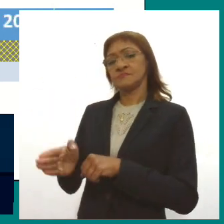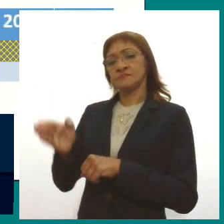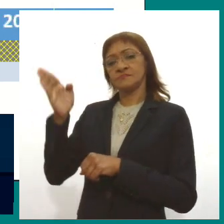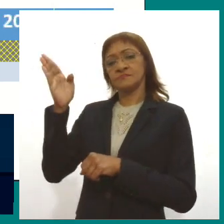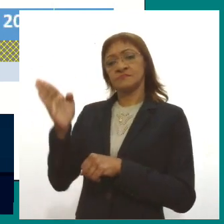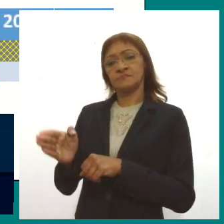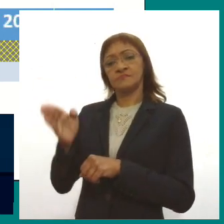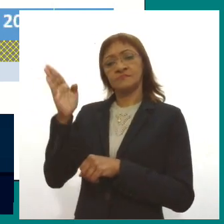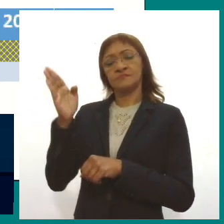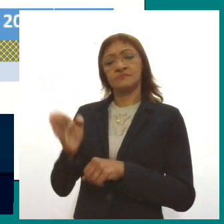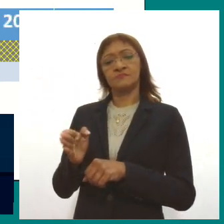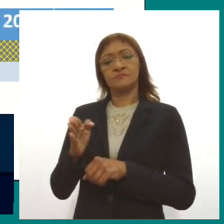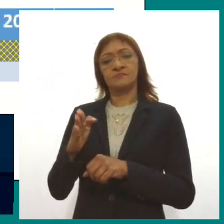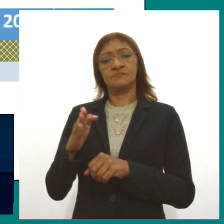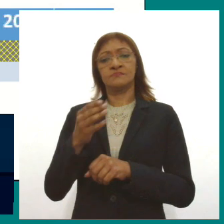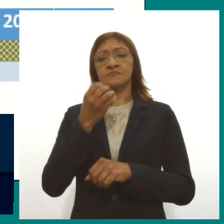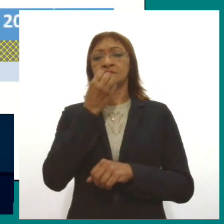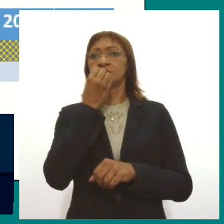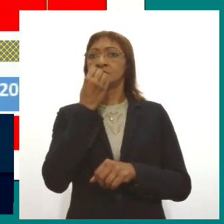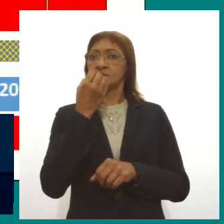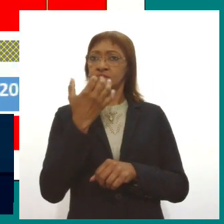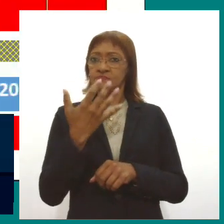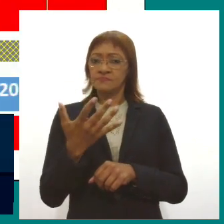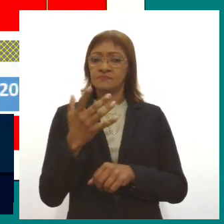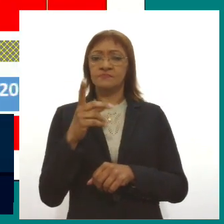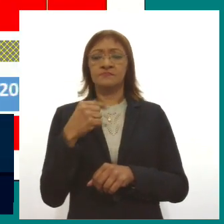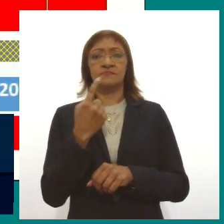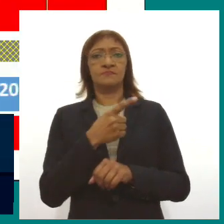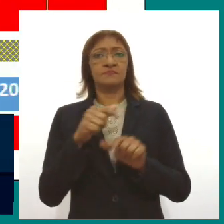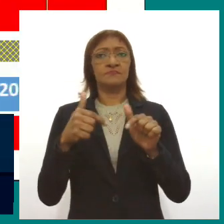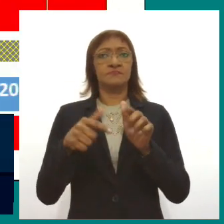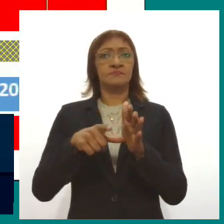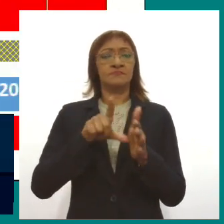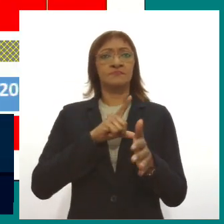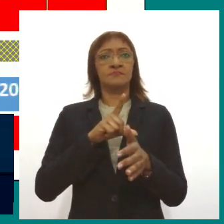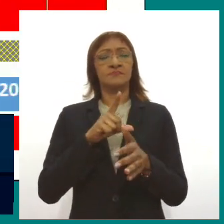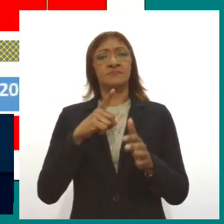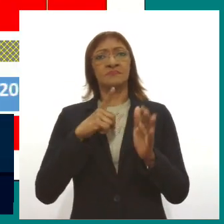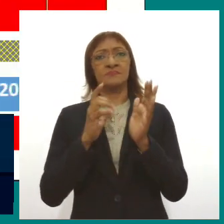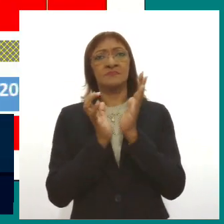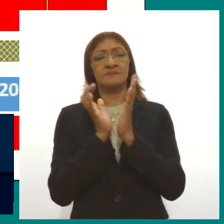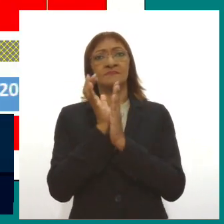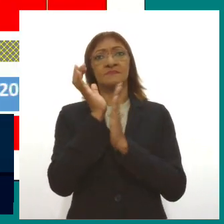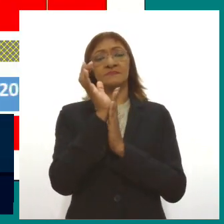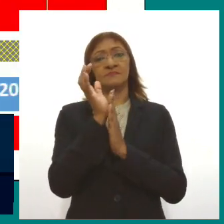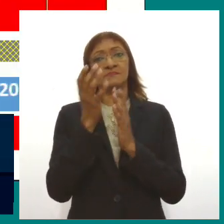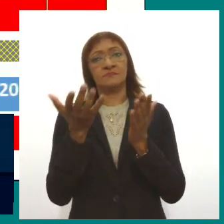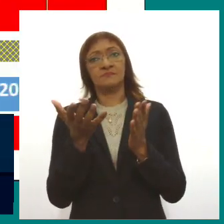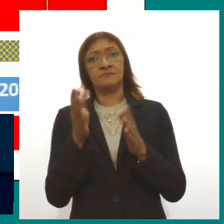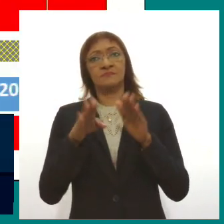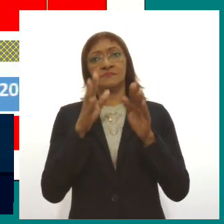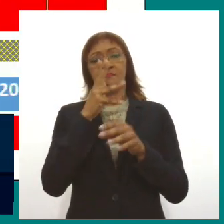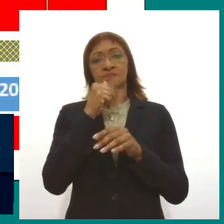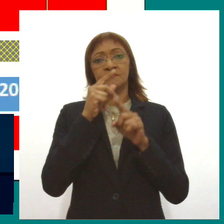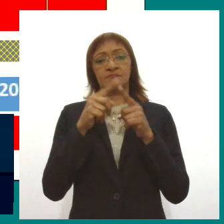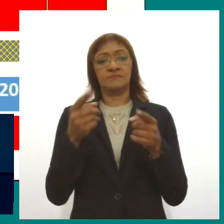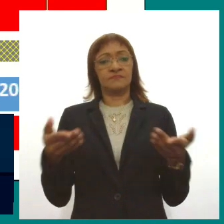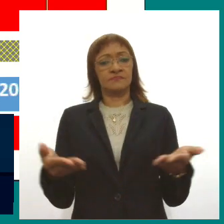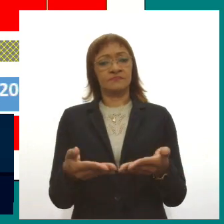um ato positivo, que até então nosso trabalho era muito burocrático e às vezes até demorado, mas agora